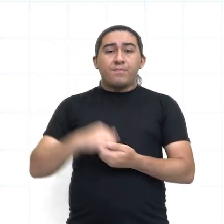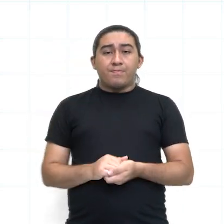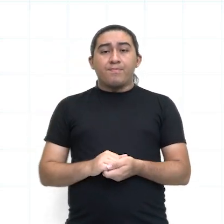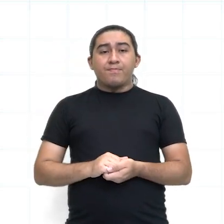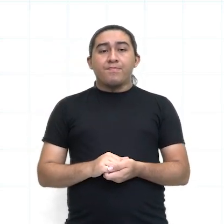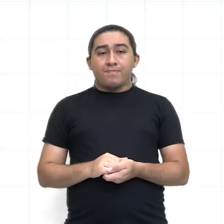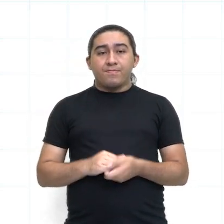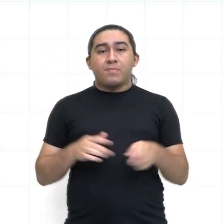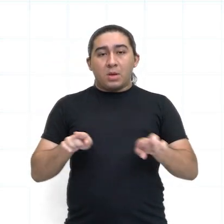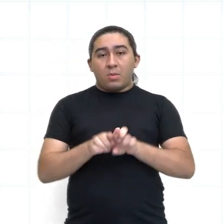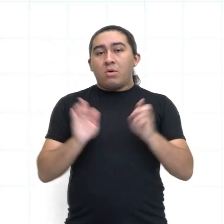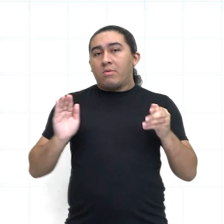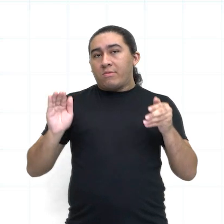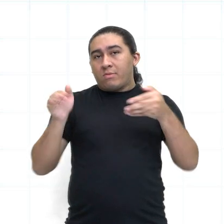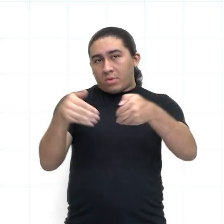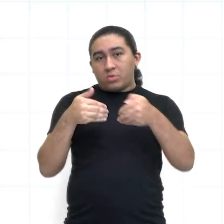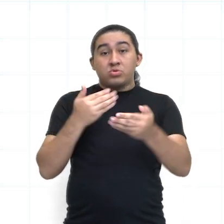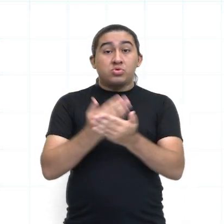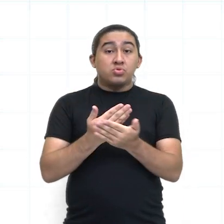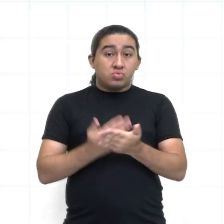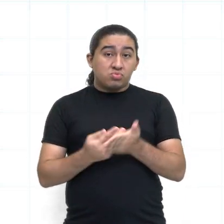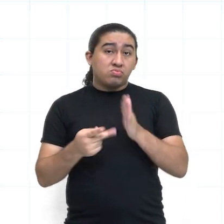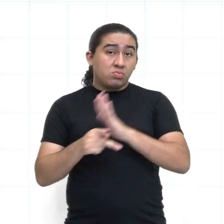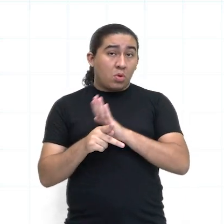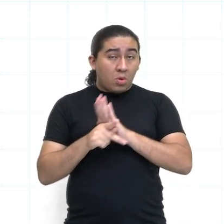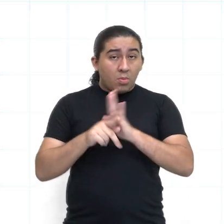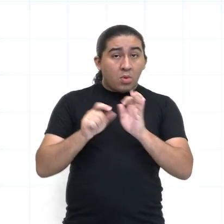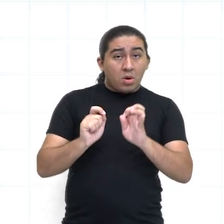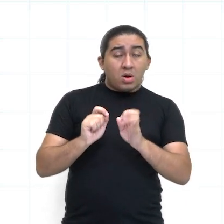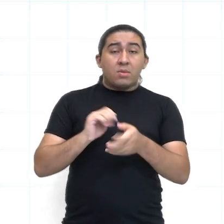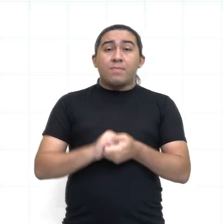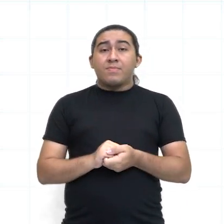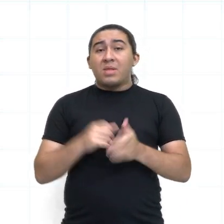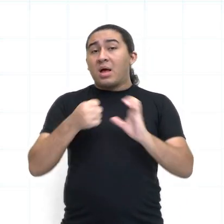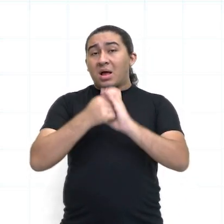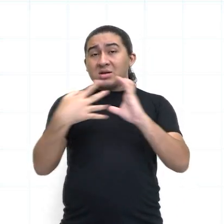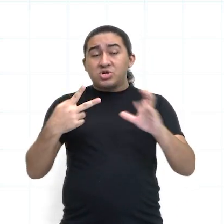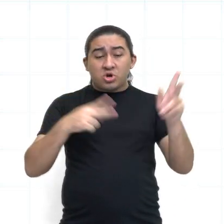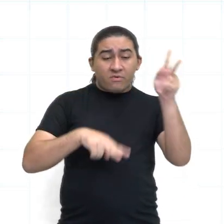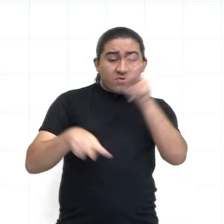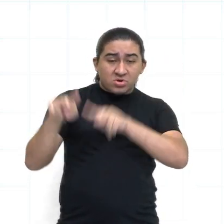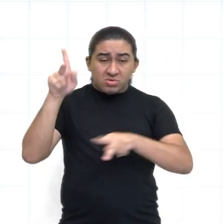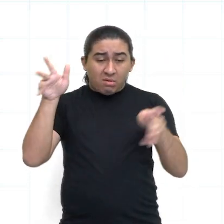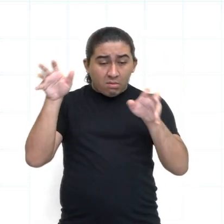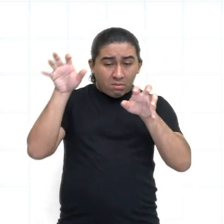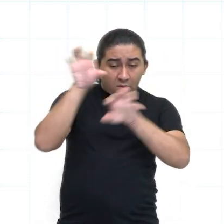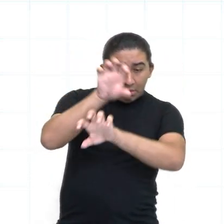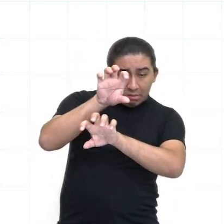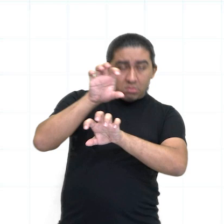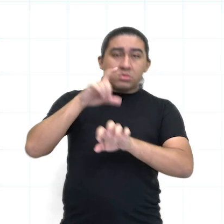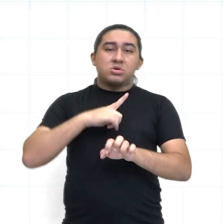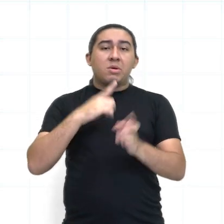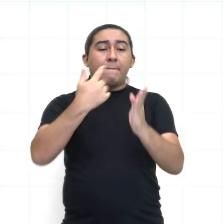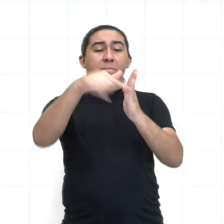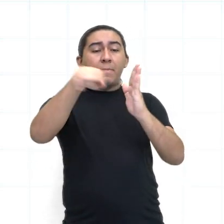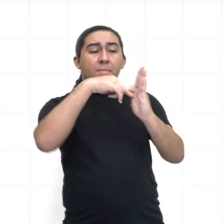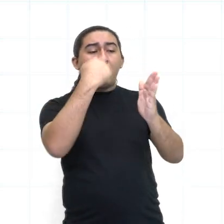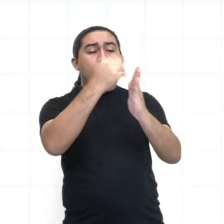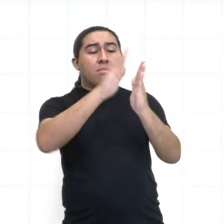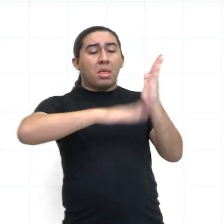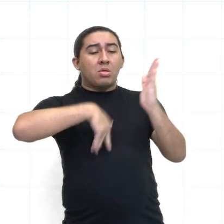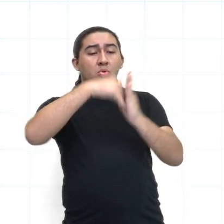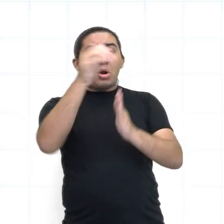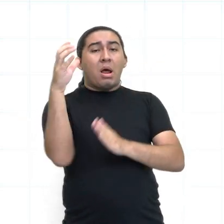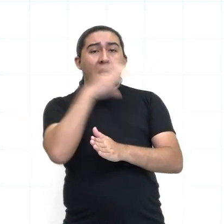estudos dos efeitos ópticos, ou seja, eles pintavam rapidamente, pinceladas rápidas, e se você